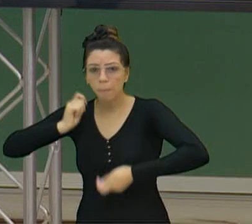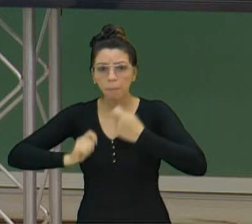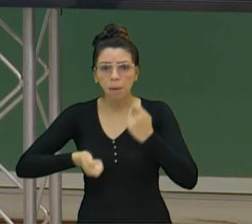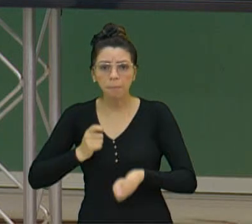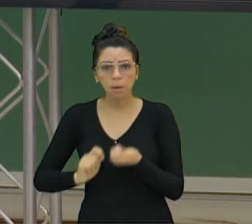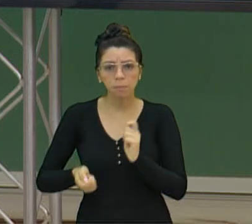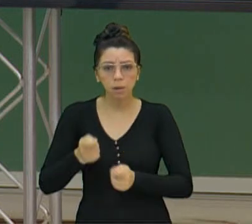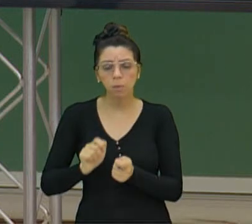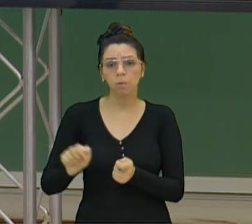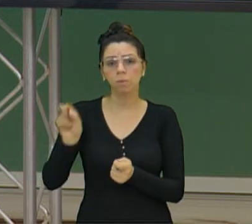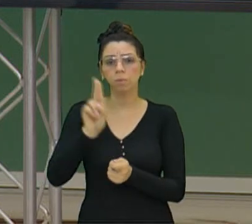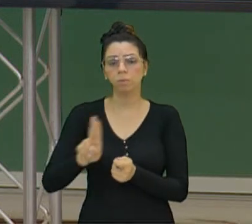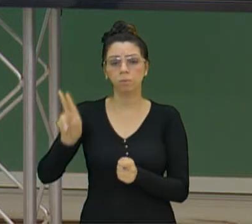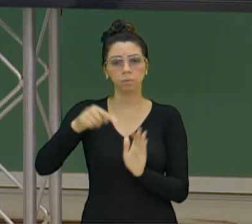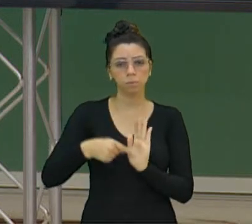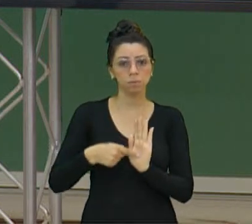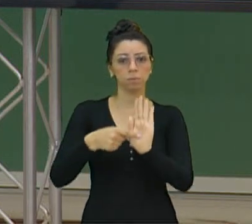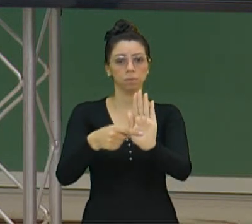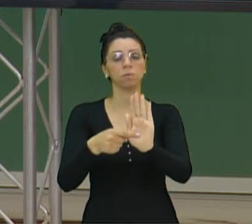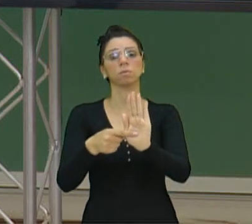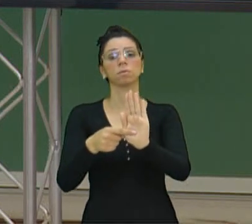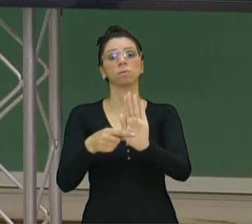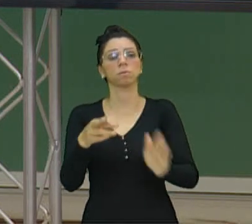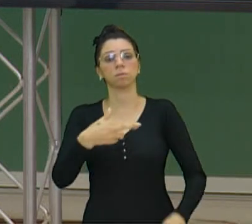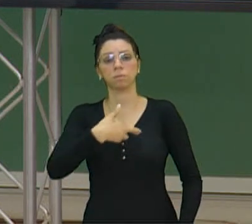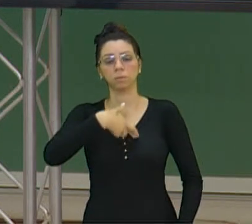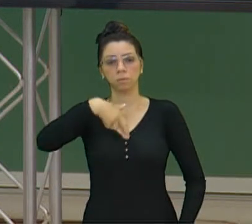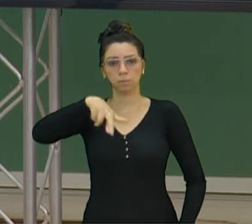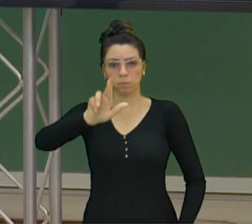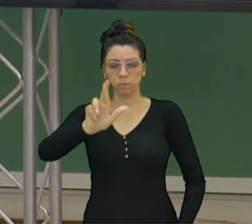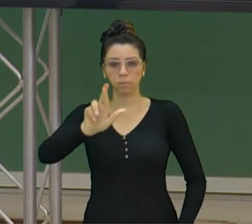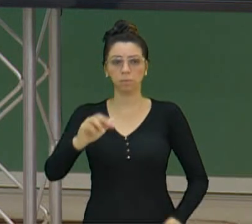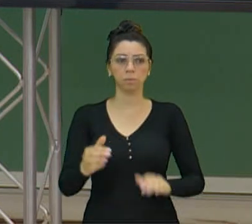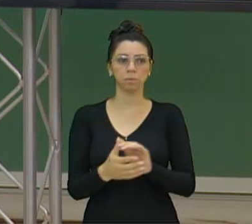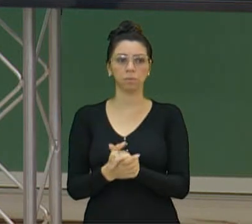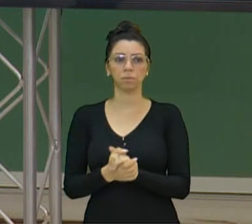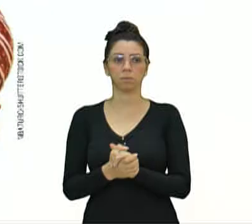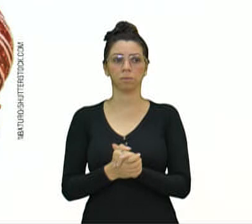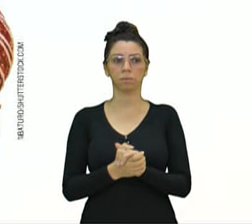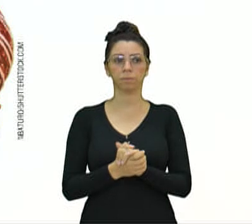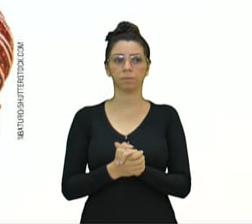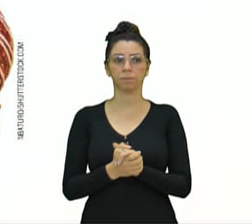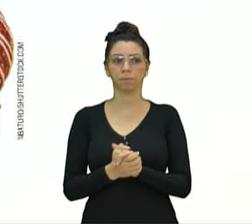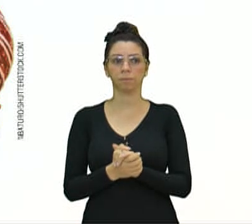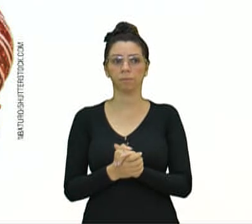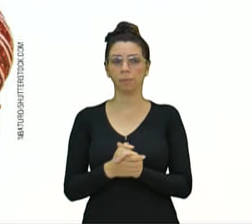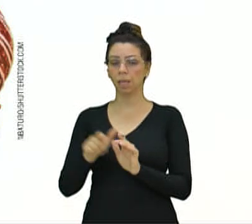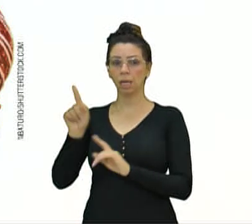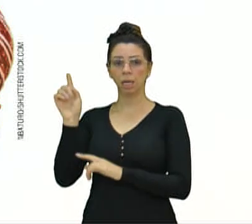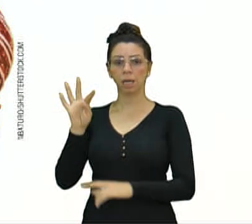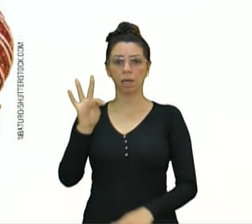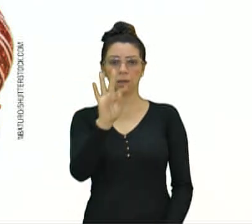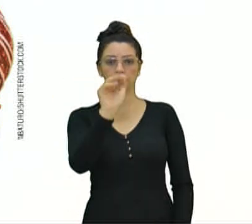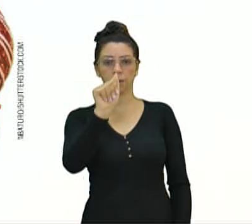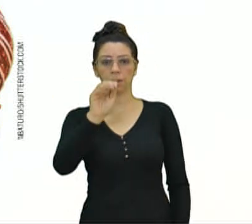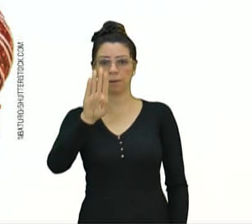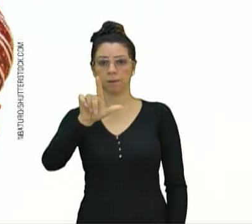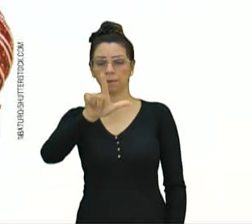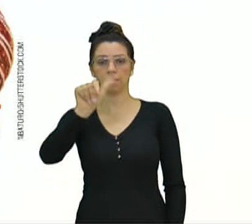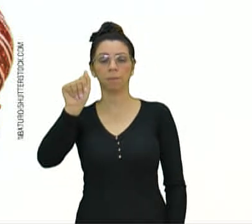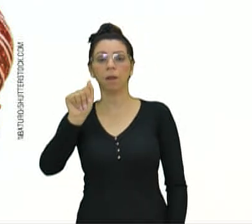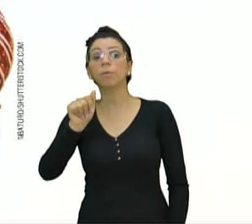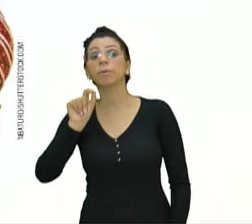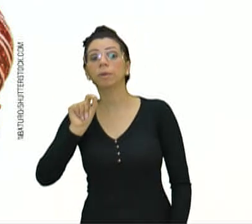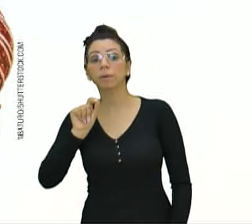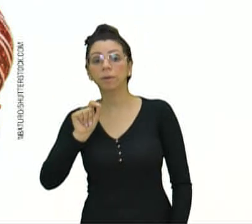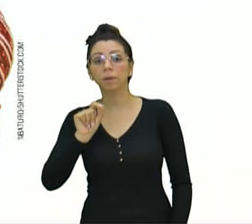em suas apresentações religiosas. A tabla, Instrumento formado por um par de tambores, a